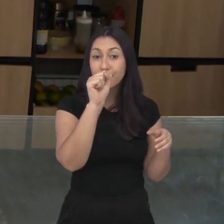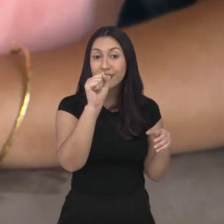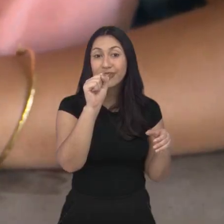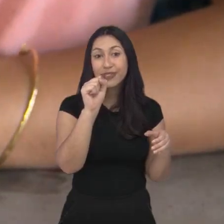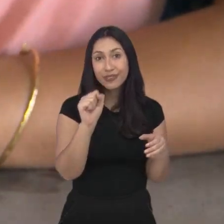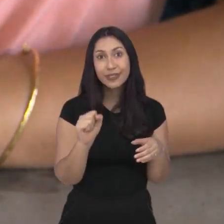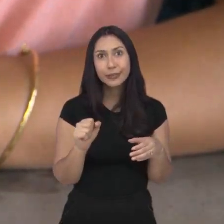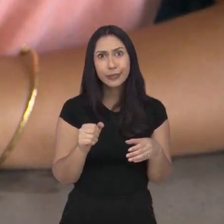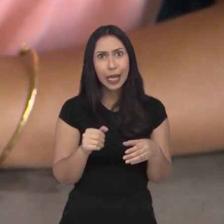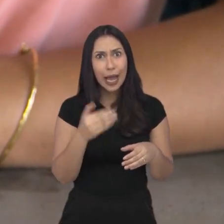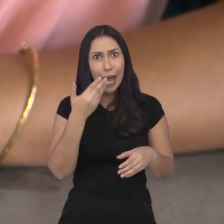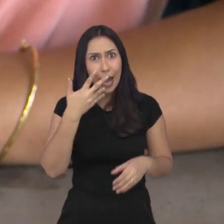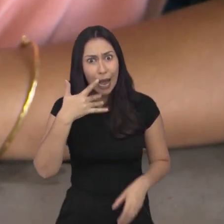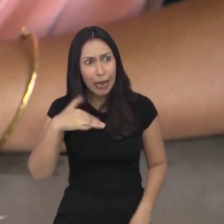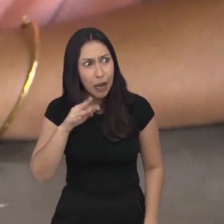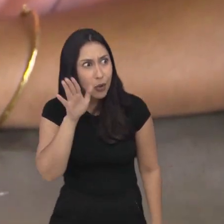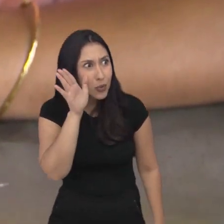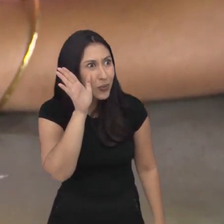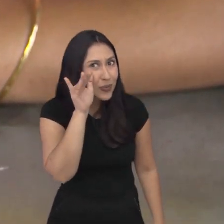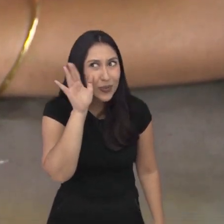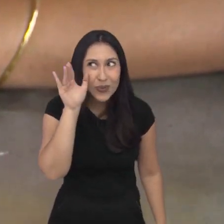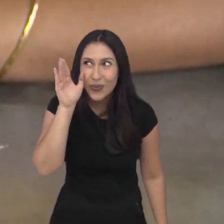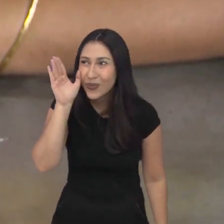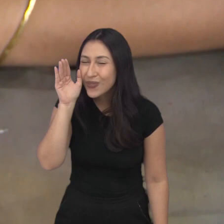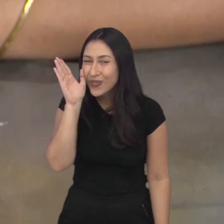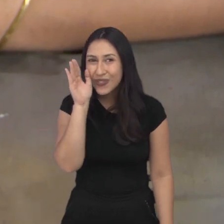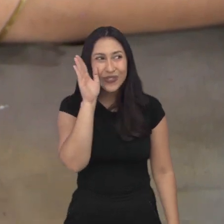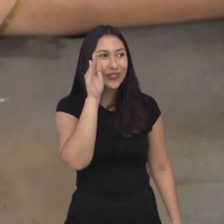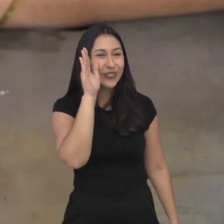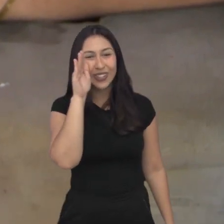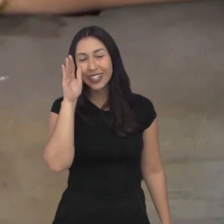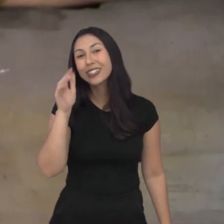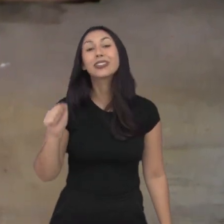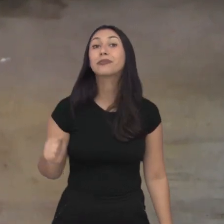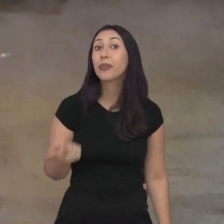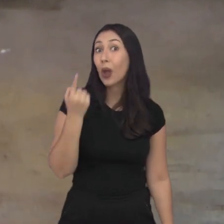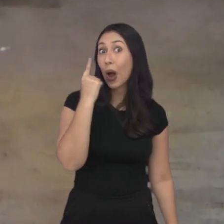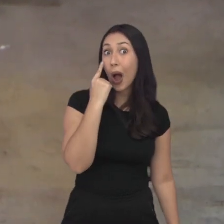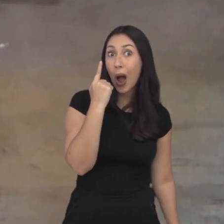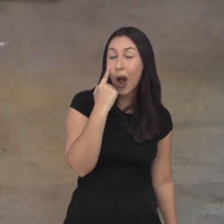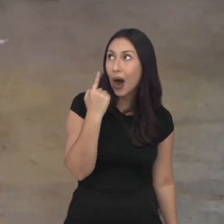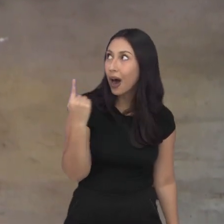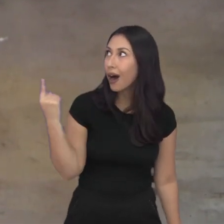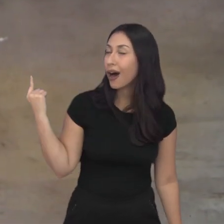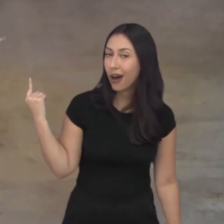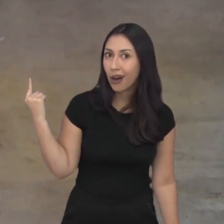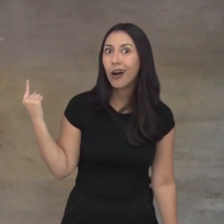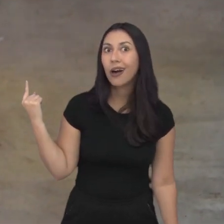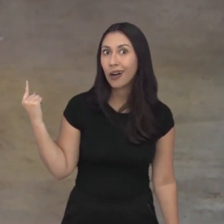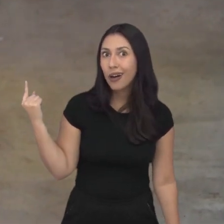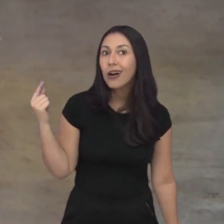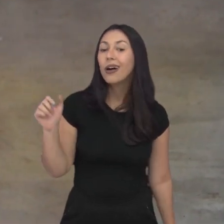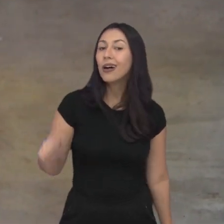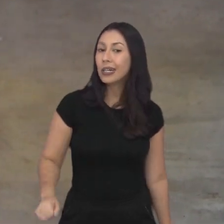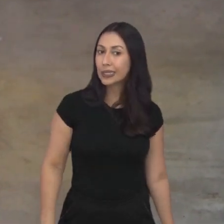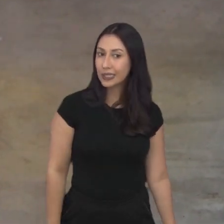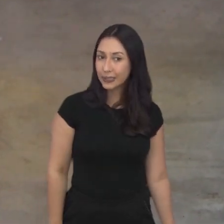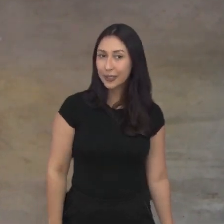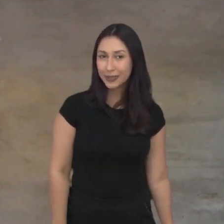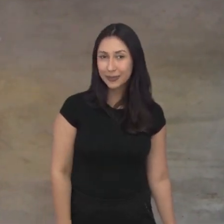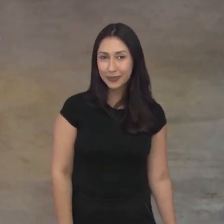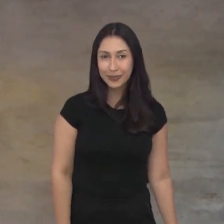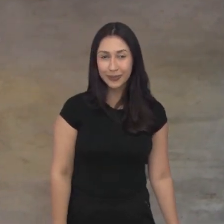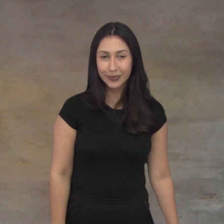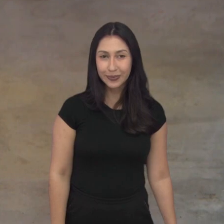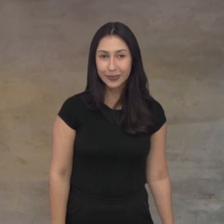intenso, que provoca a curiosidade de crianças, adultos, nas mais diversas situações. Dá só uma olhada no que ela